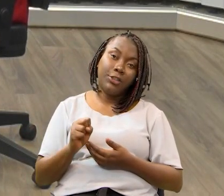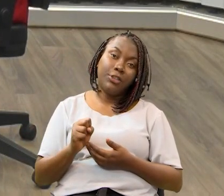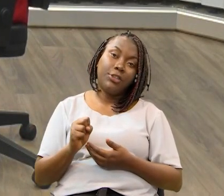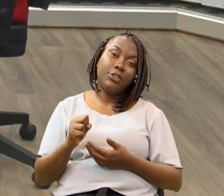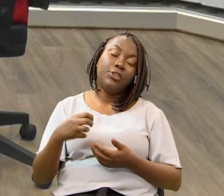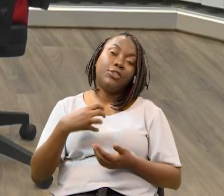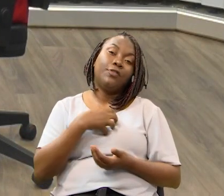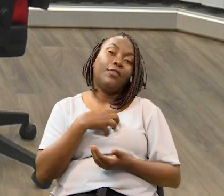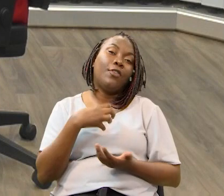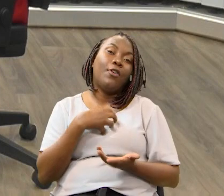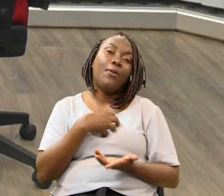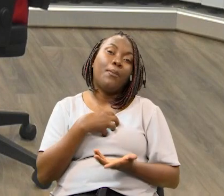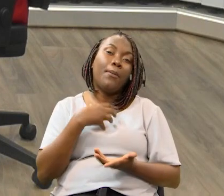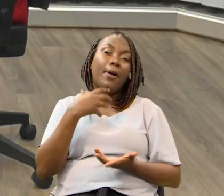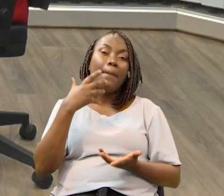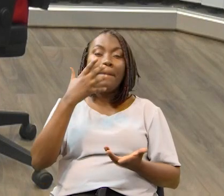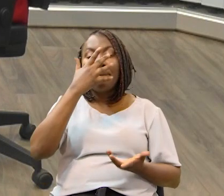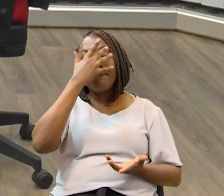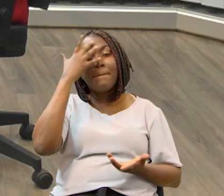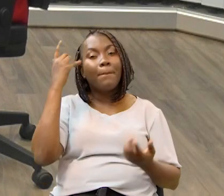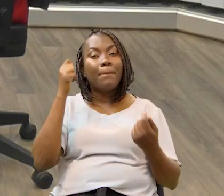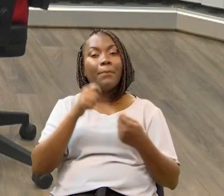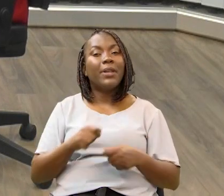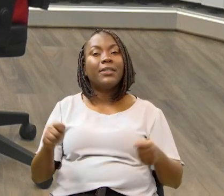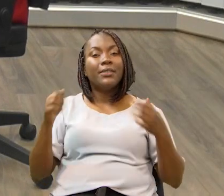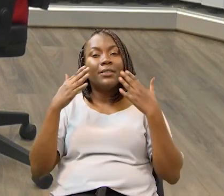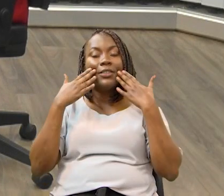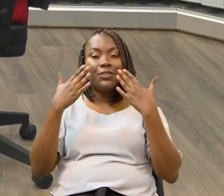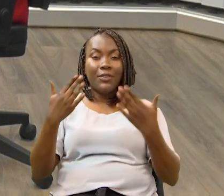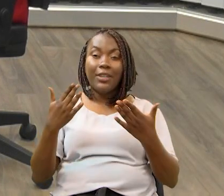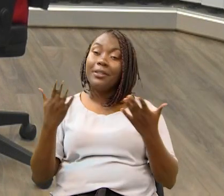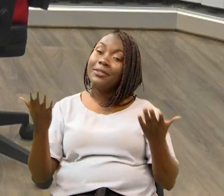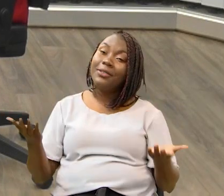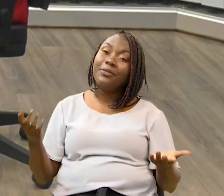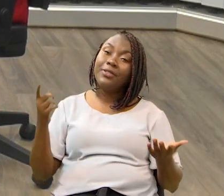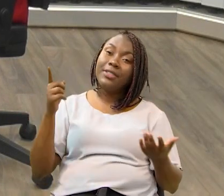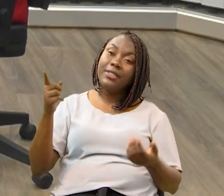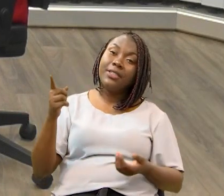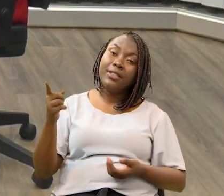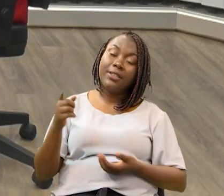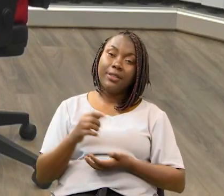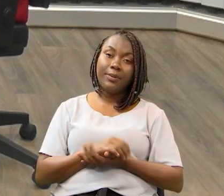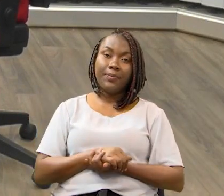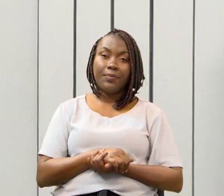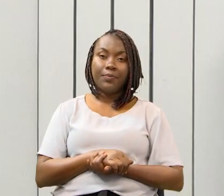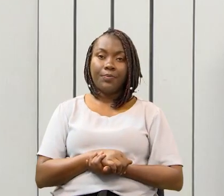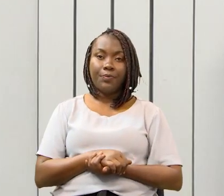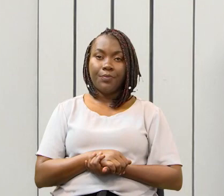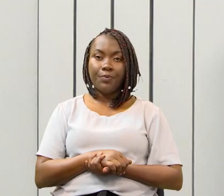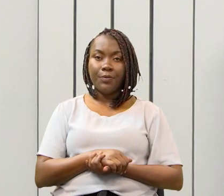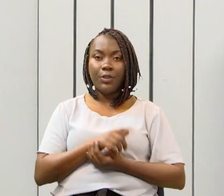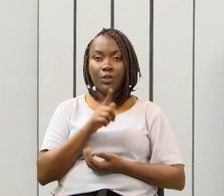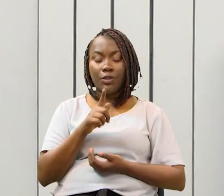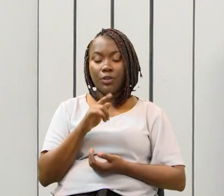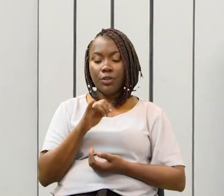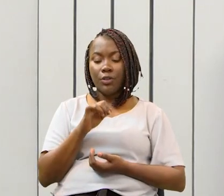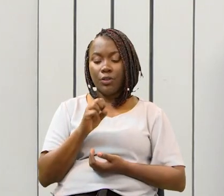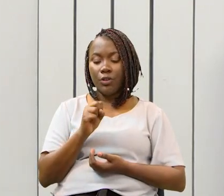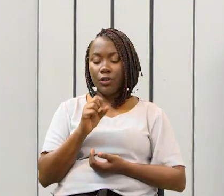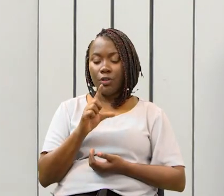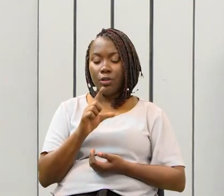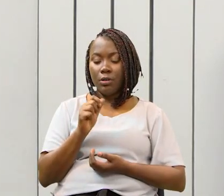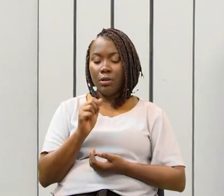esses canais de forma que a pessoa não precisa se identificar. Então, você